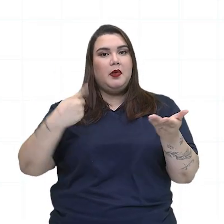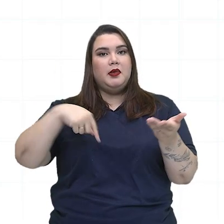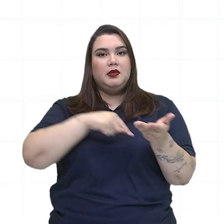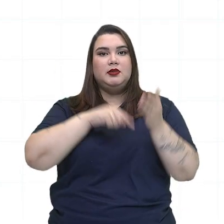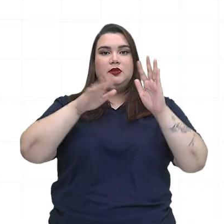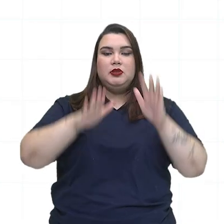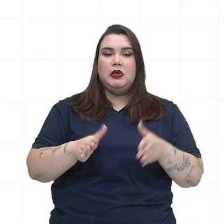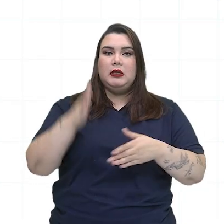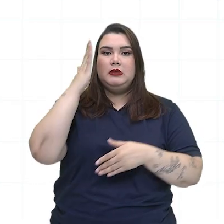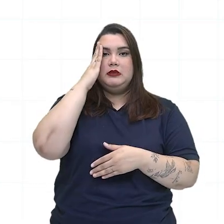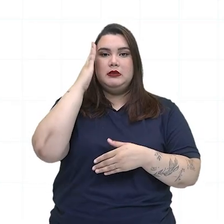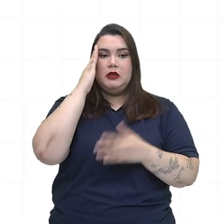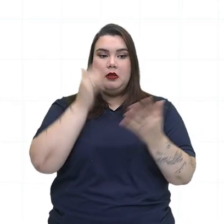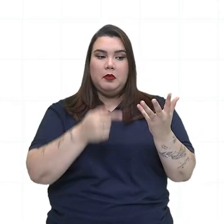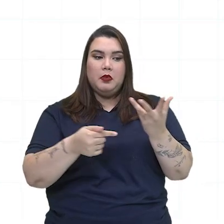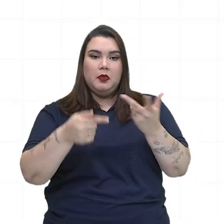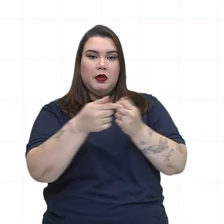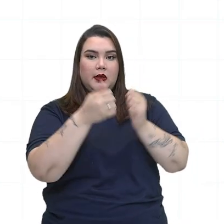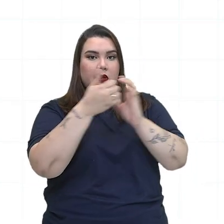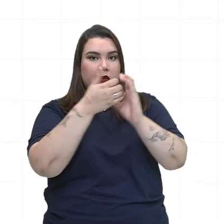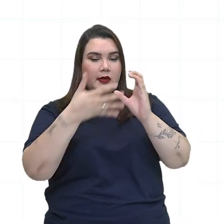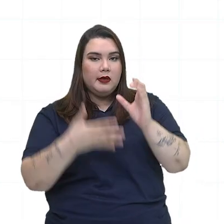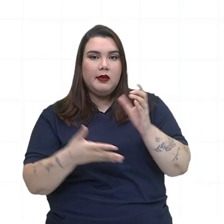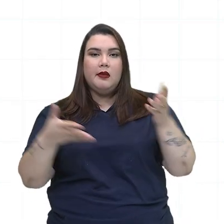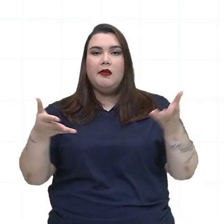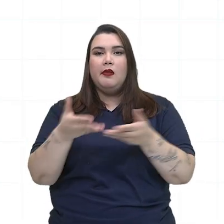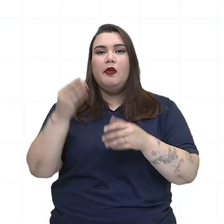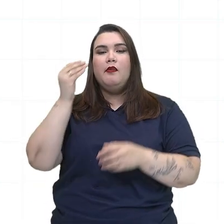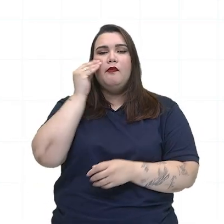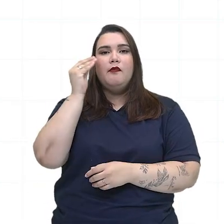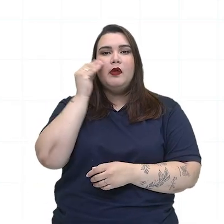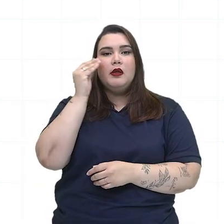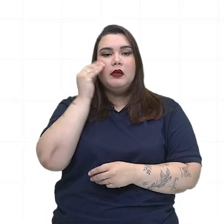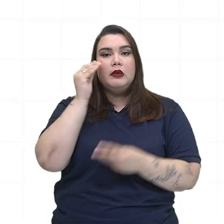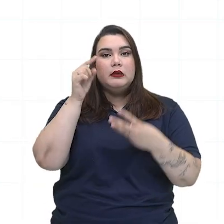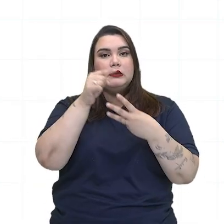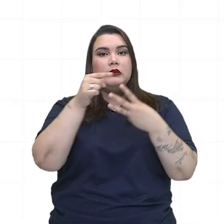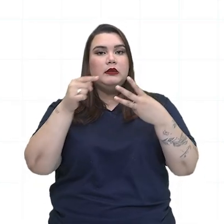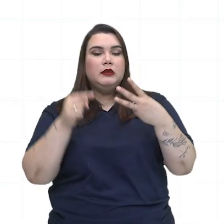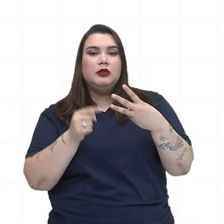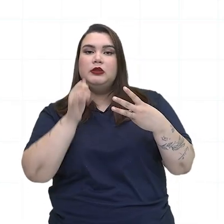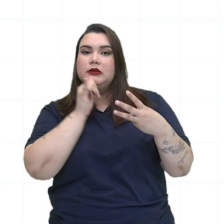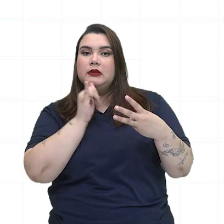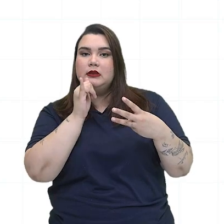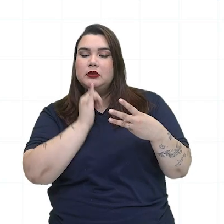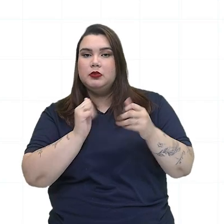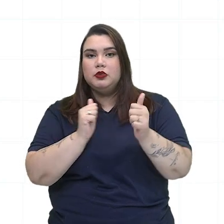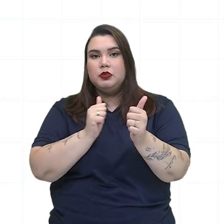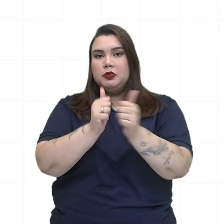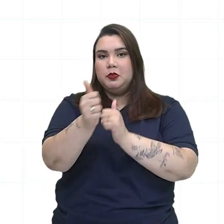né? Vamos aí conhecer 3 exemplos de esportes de precisão.